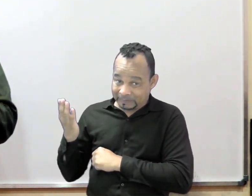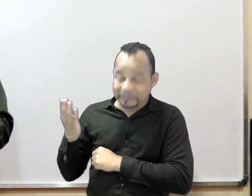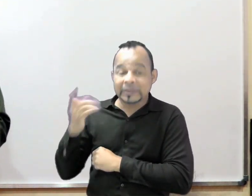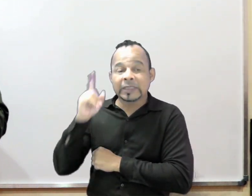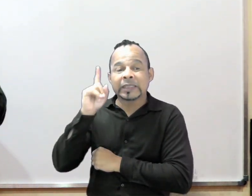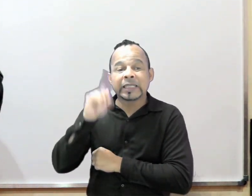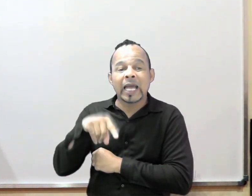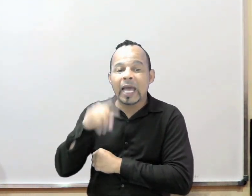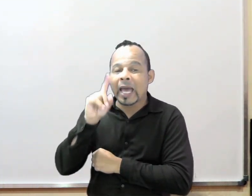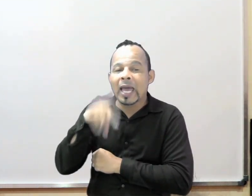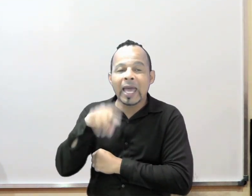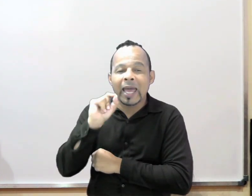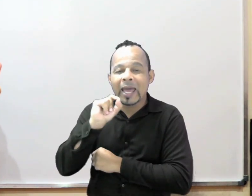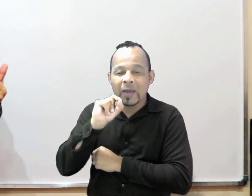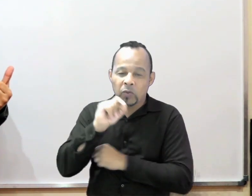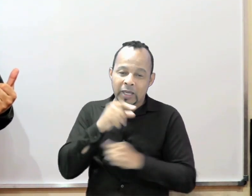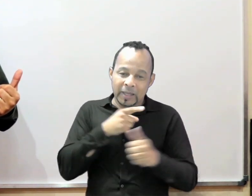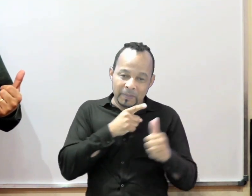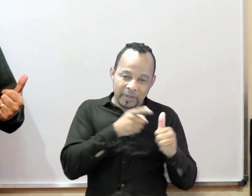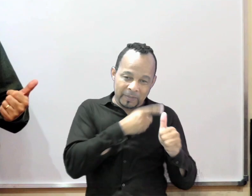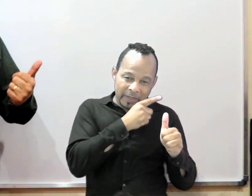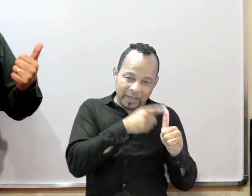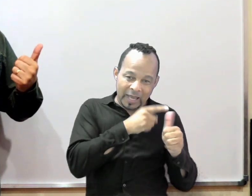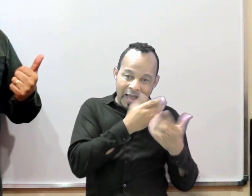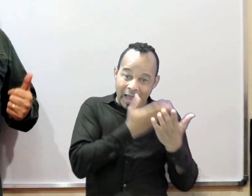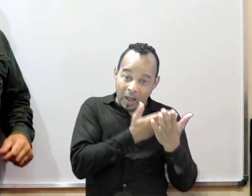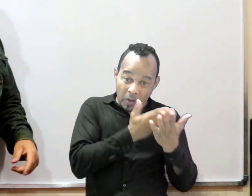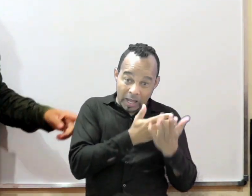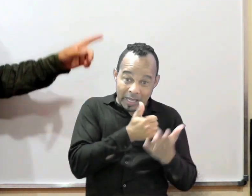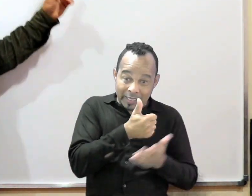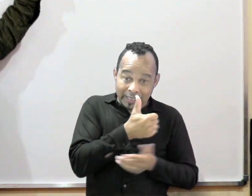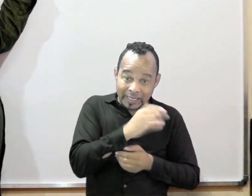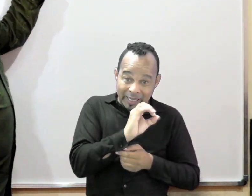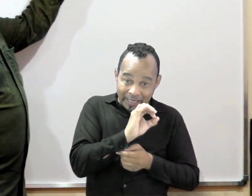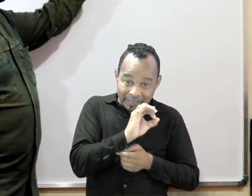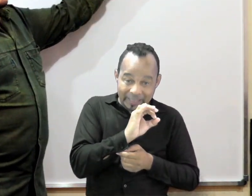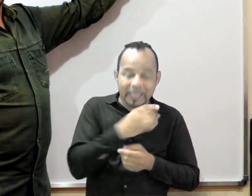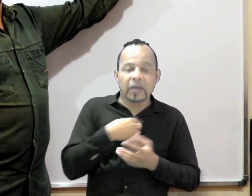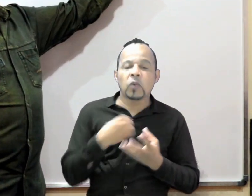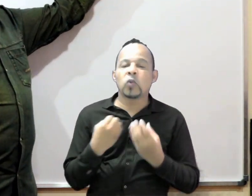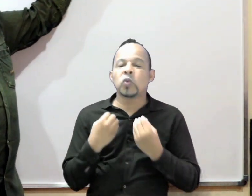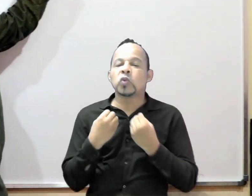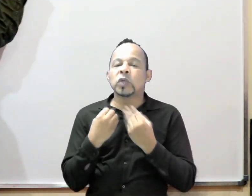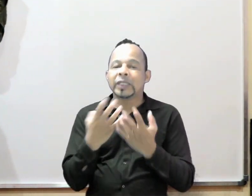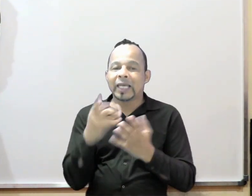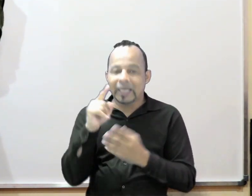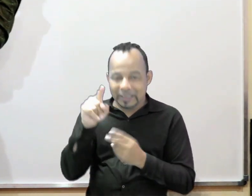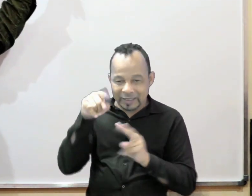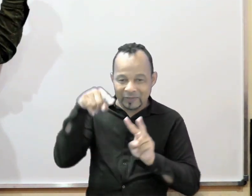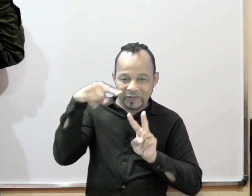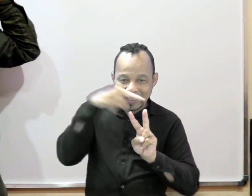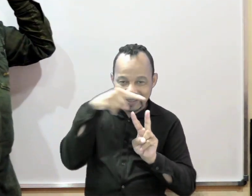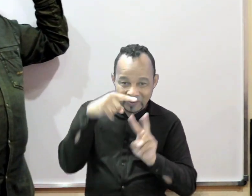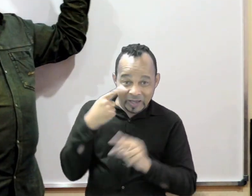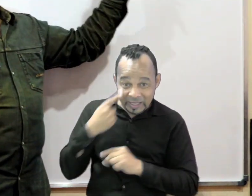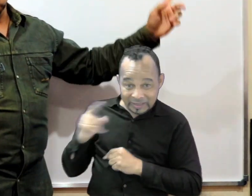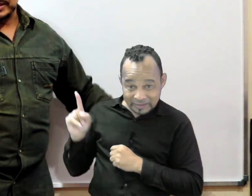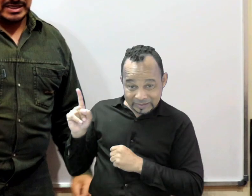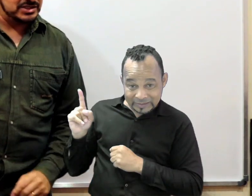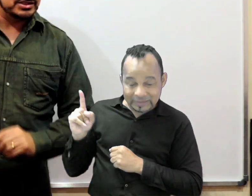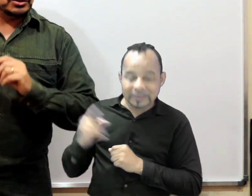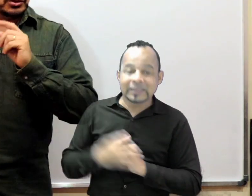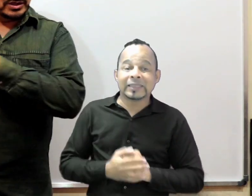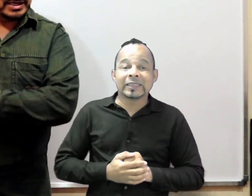continuação do último exercício que a gente fez na aula 10. Na aula 10 eu dava esses mesmos dois vetores, 310